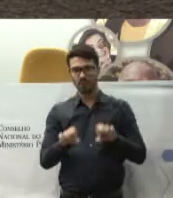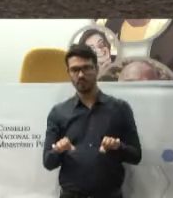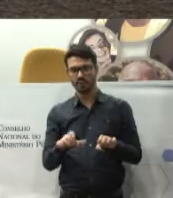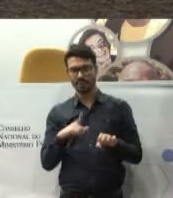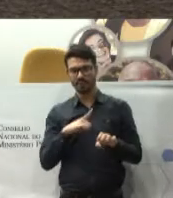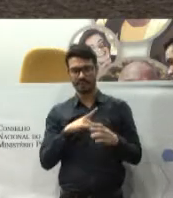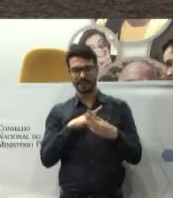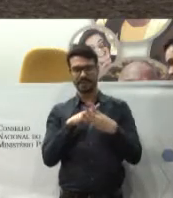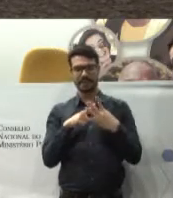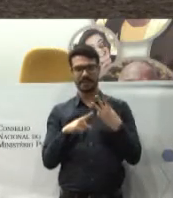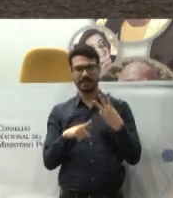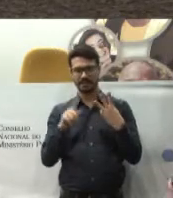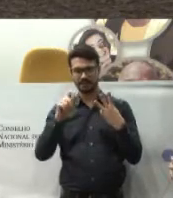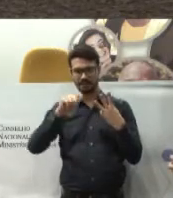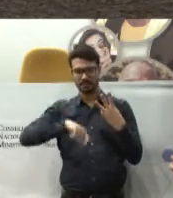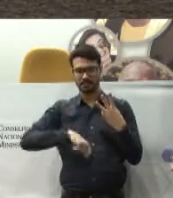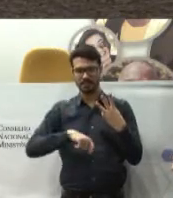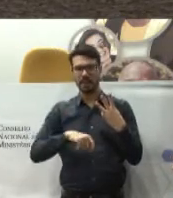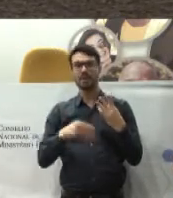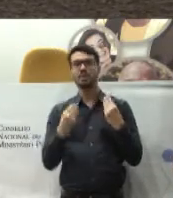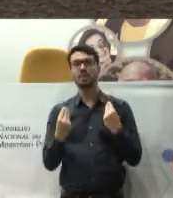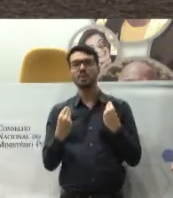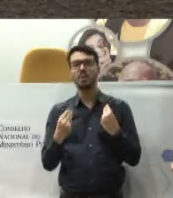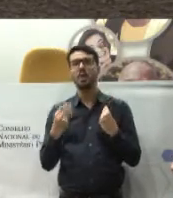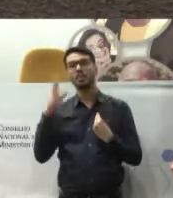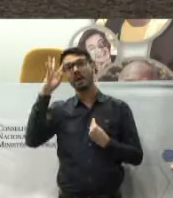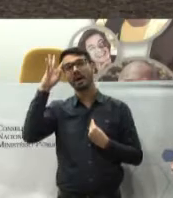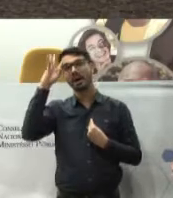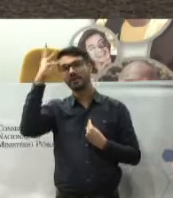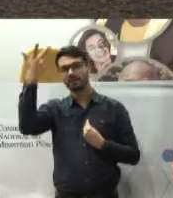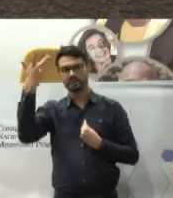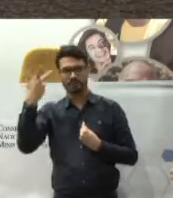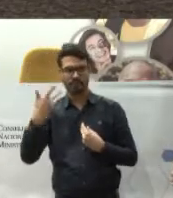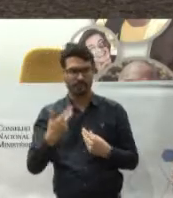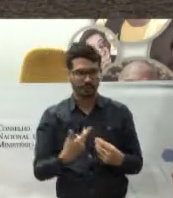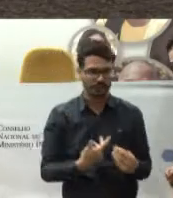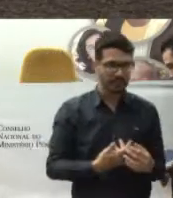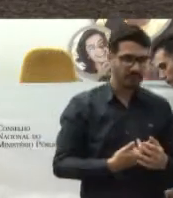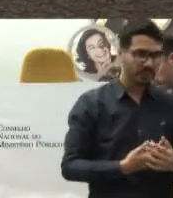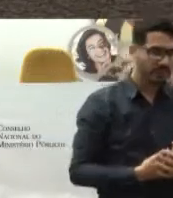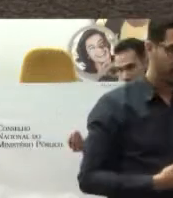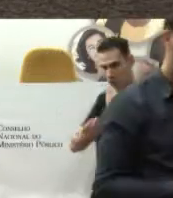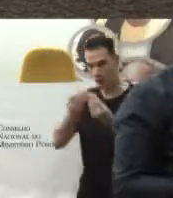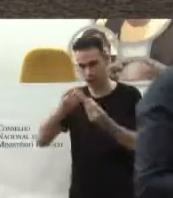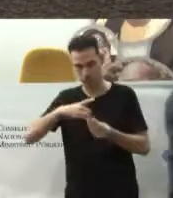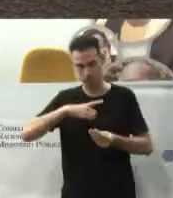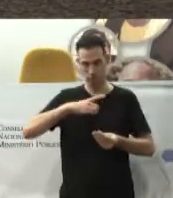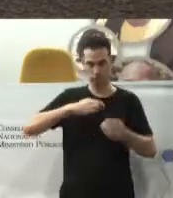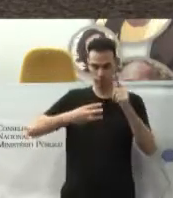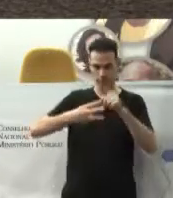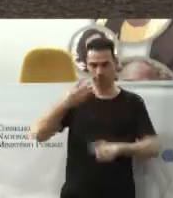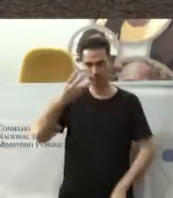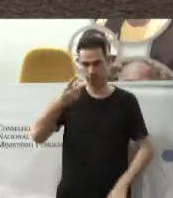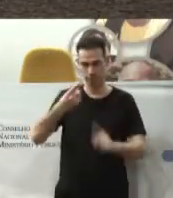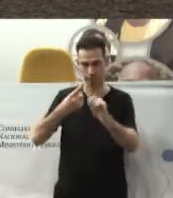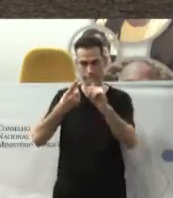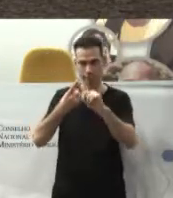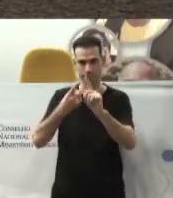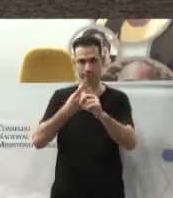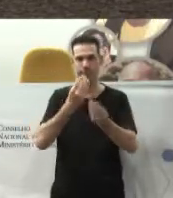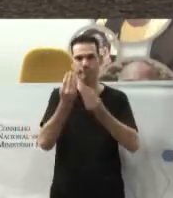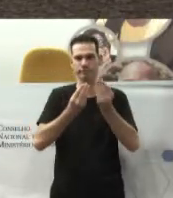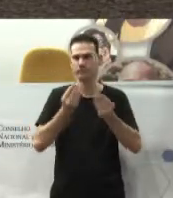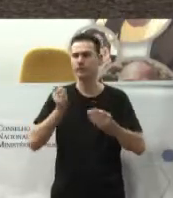temos 3 alternativas. Ou como é que nós tratamos? Resolvemos não. Como é que nós tratamos um litígio estrutural? Basicamente, nós podemos tratá-lo de 3 formas. 1,